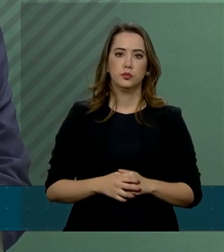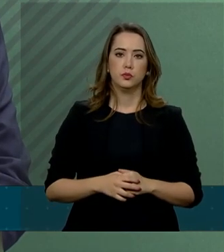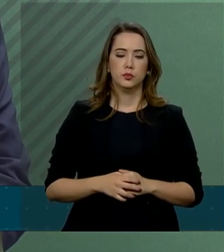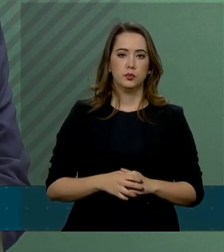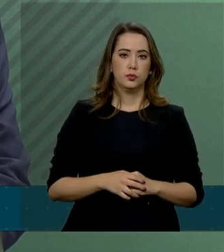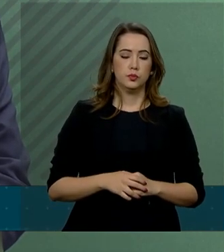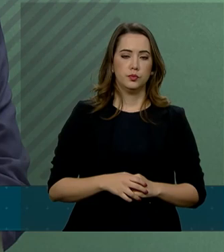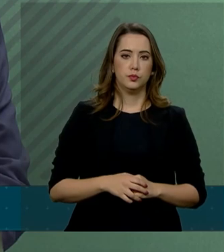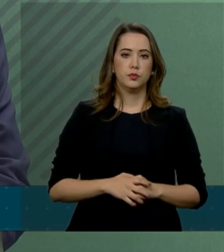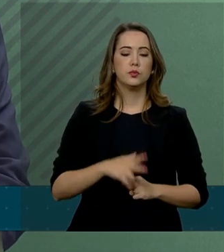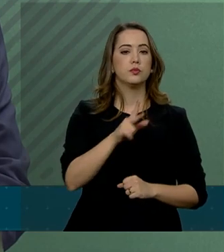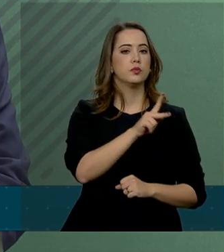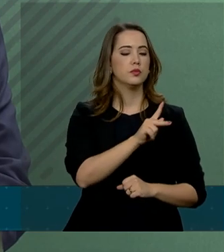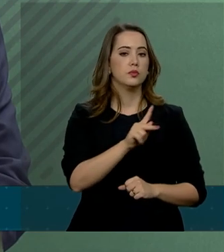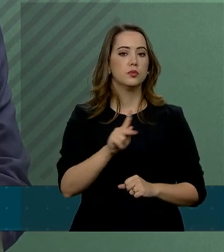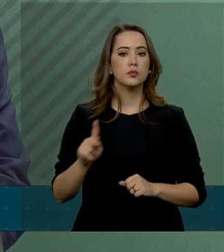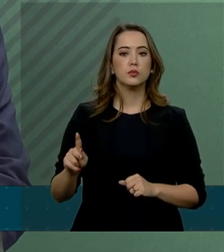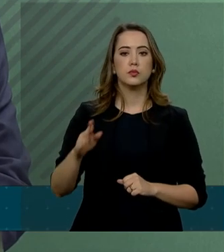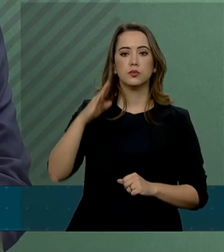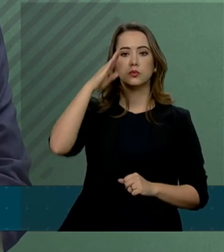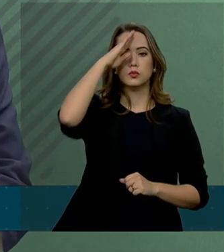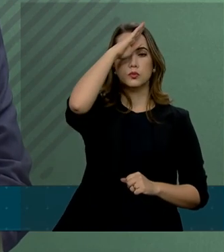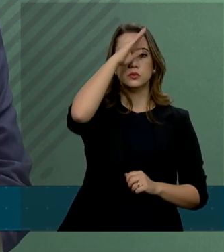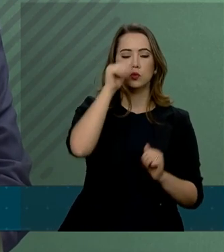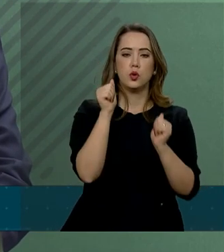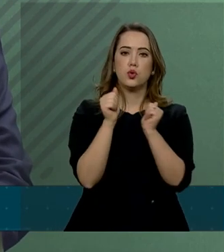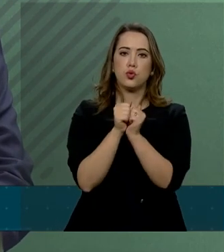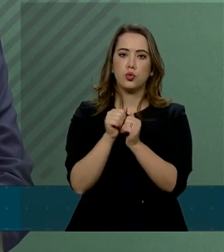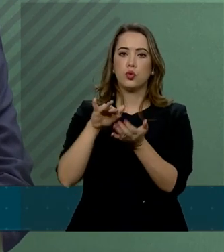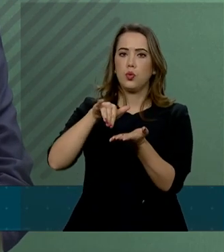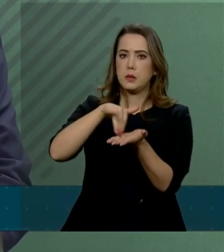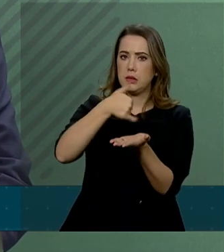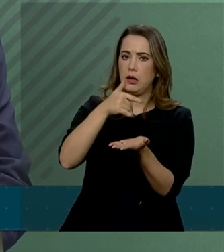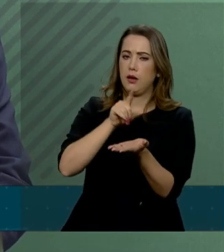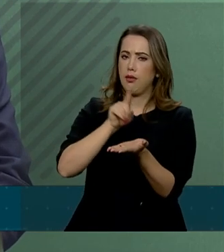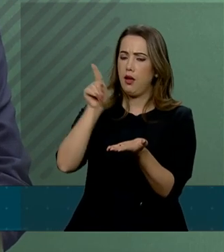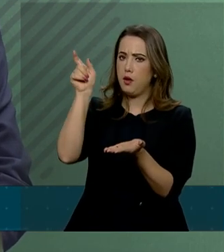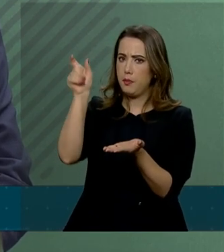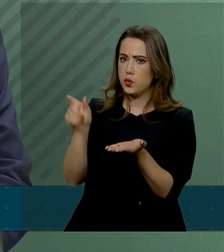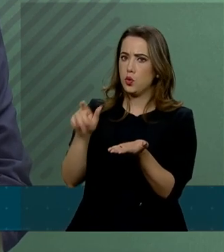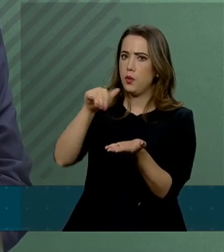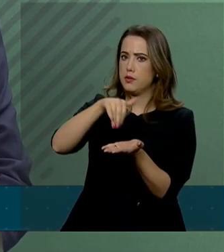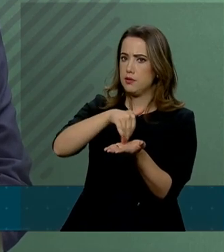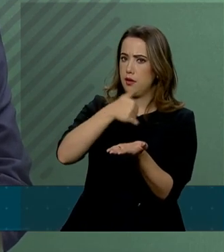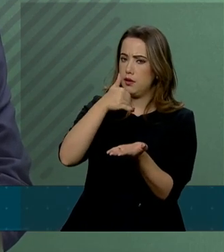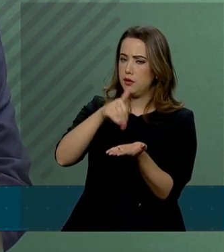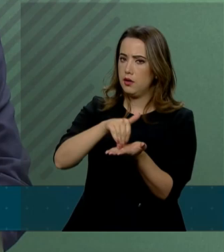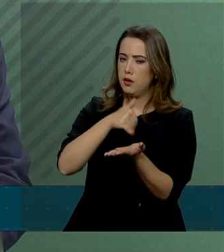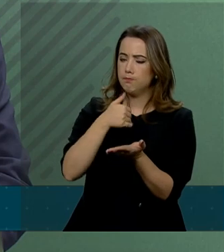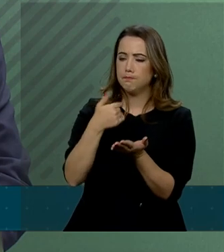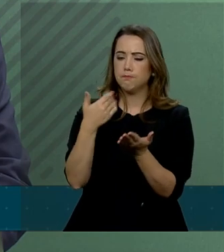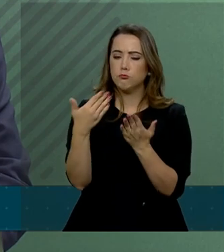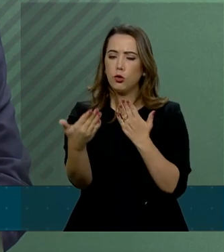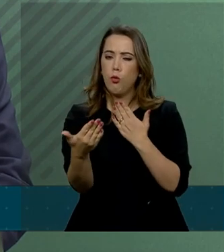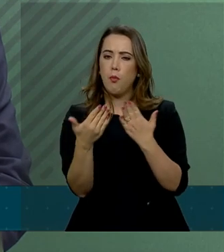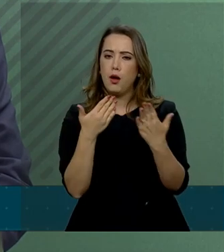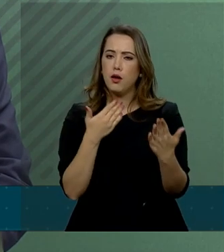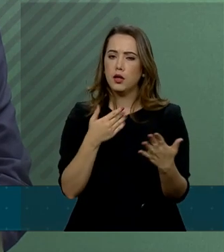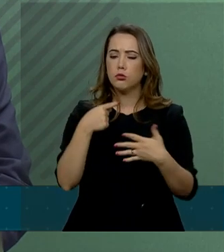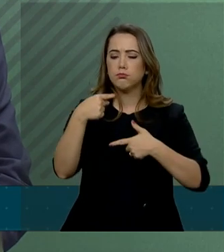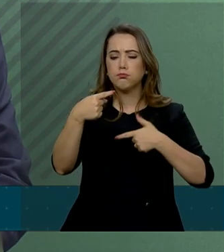o presidente bolsonaro e o secretário voz avaliaram iniciativas em curso